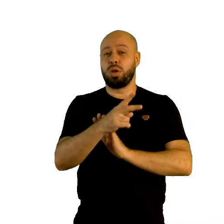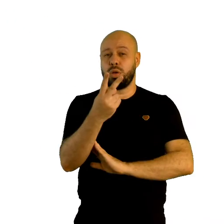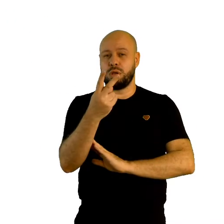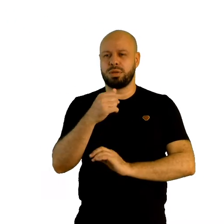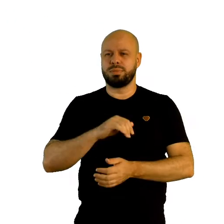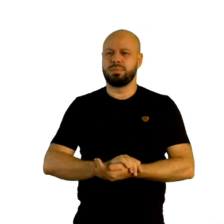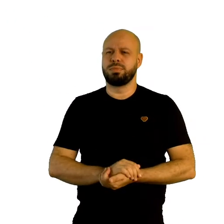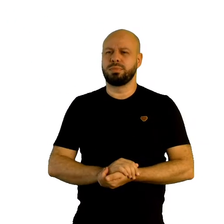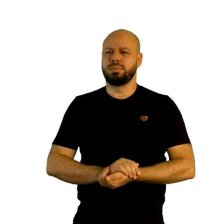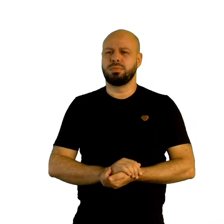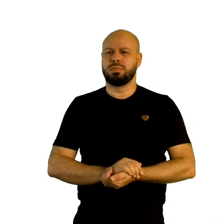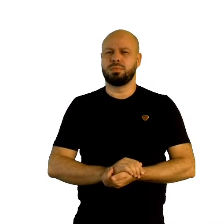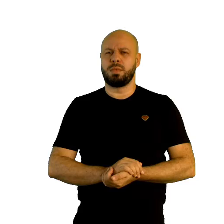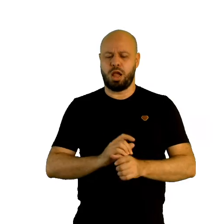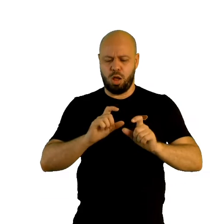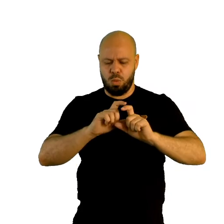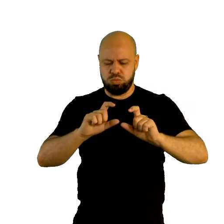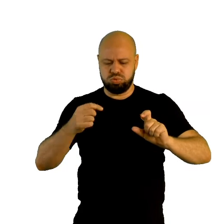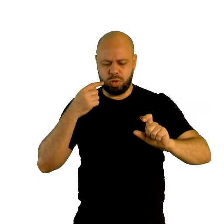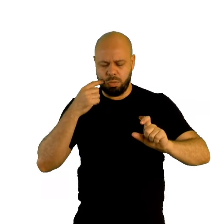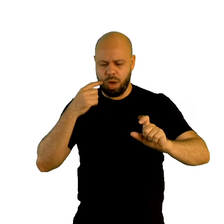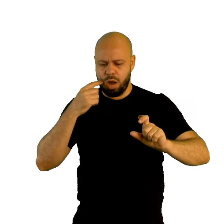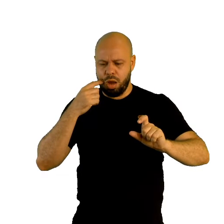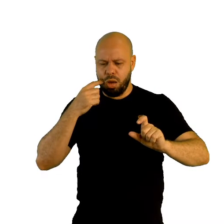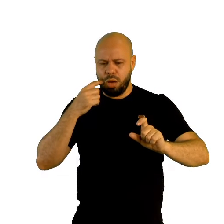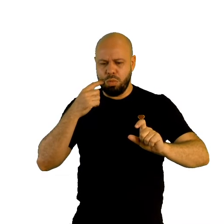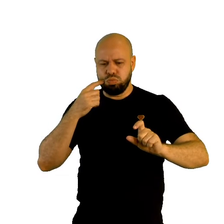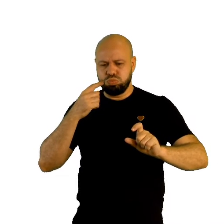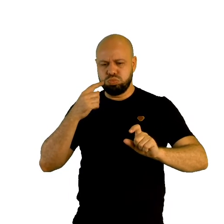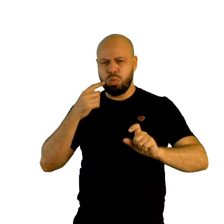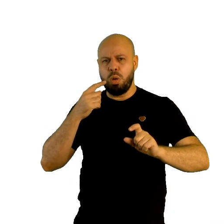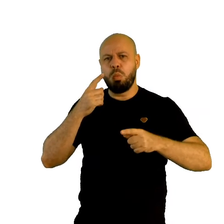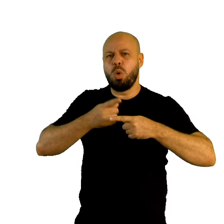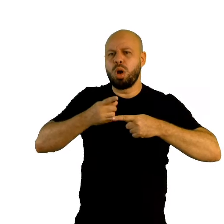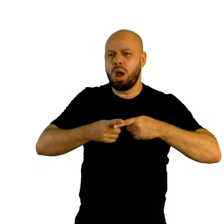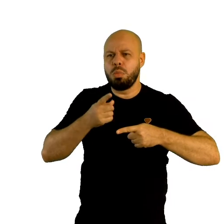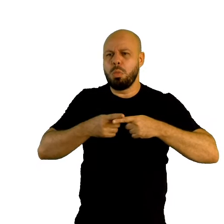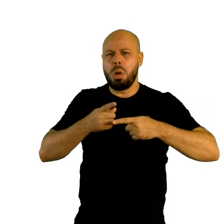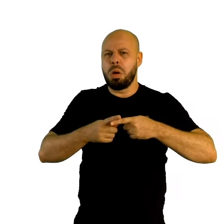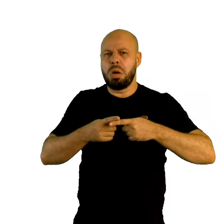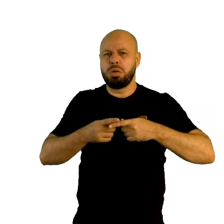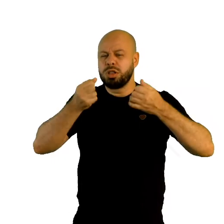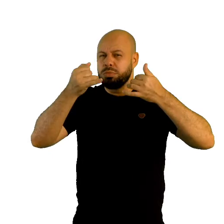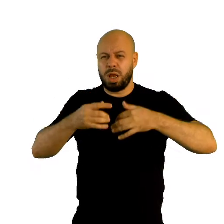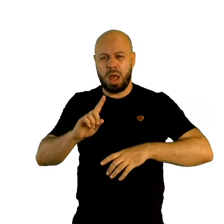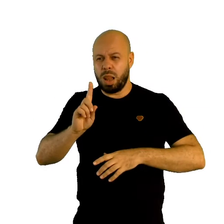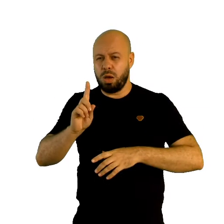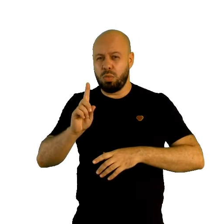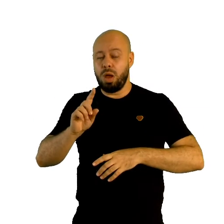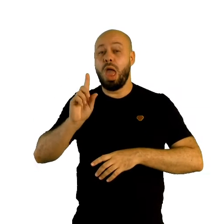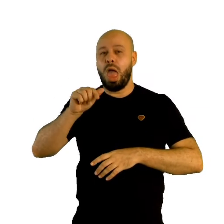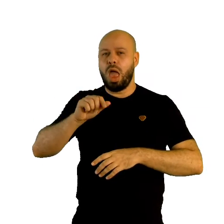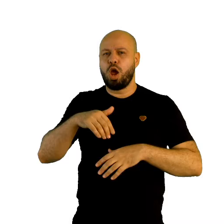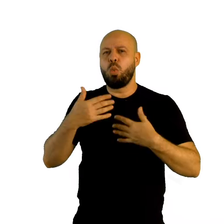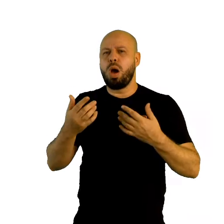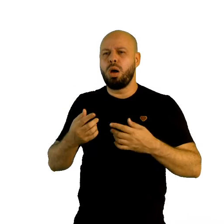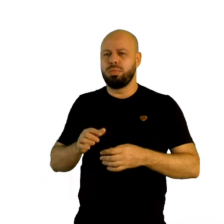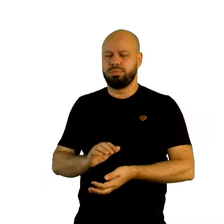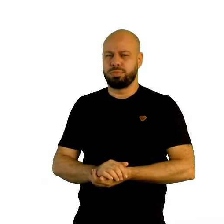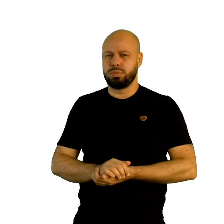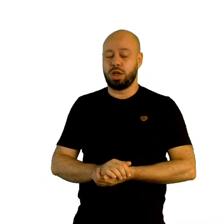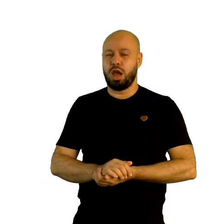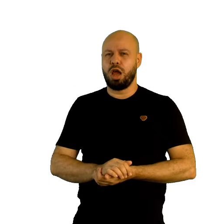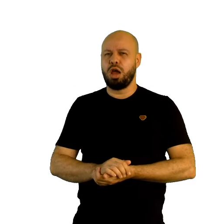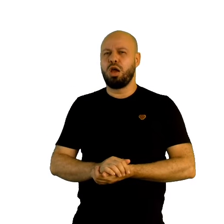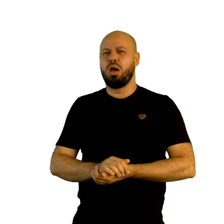O trecho que não apresenta o motivo pelo qual as pessoas se mudam para o campo é: qual é o motivo pelo qual as